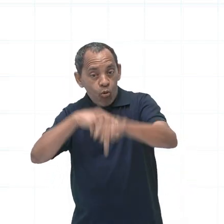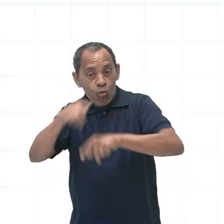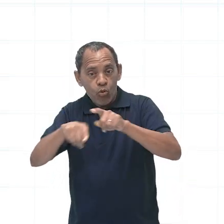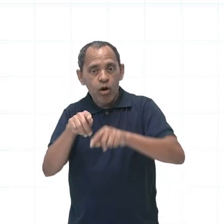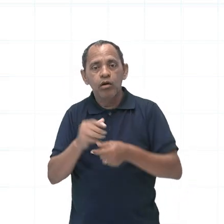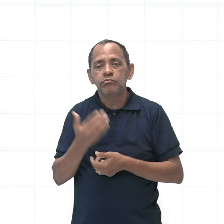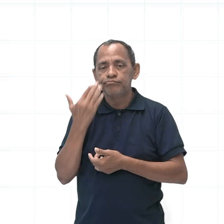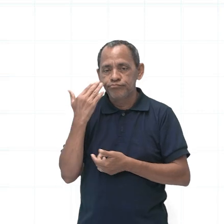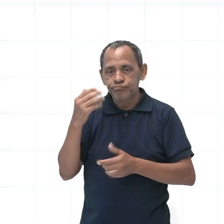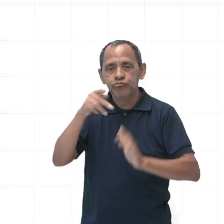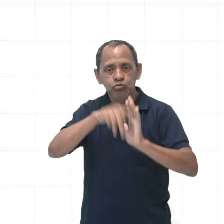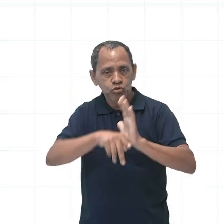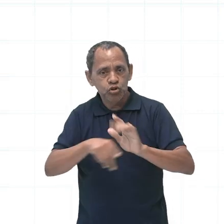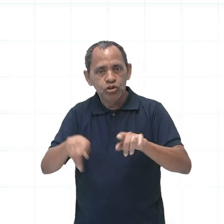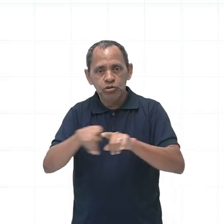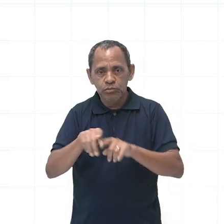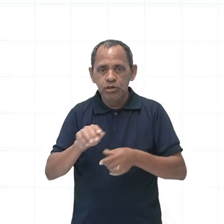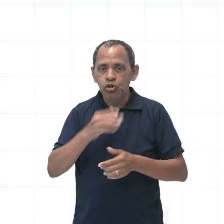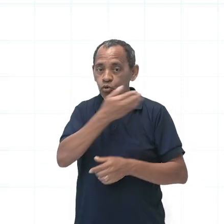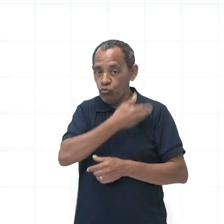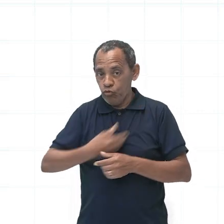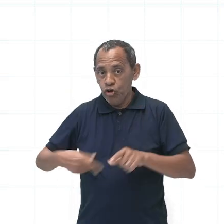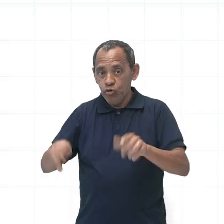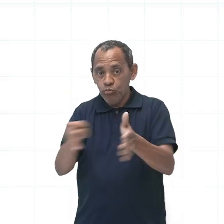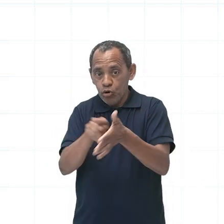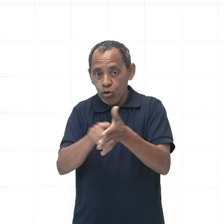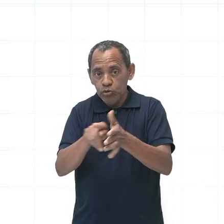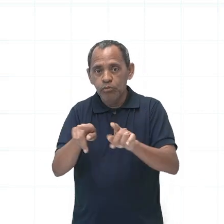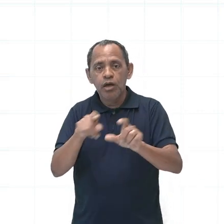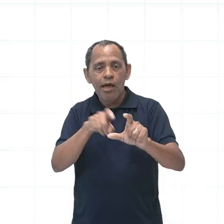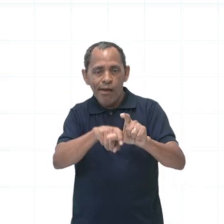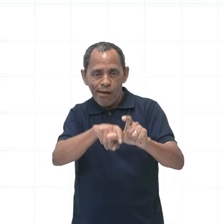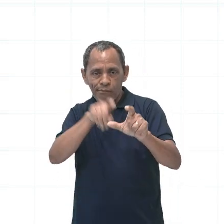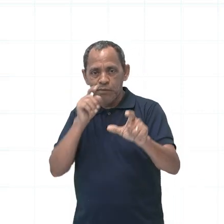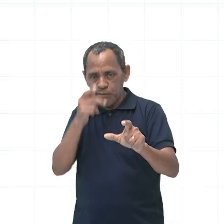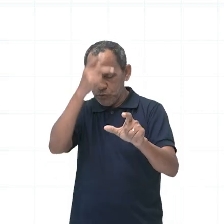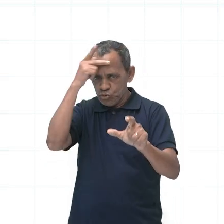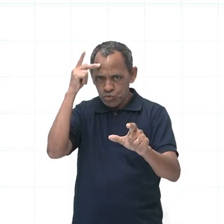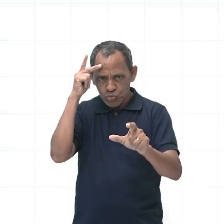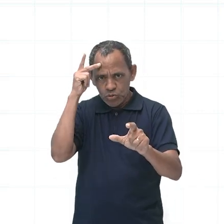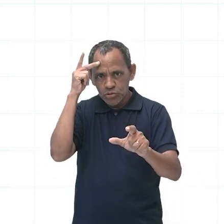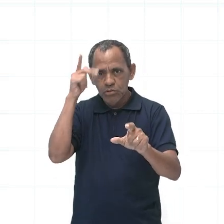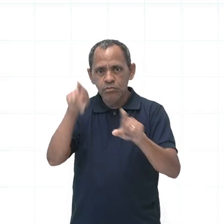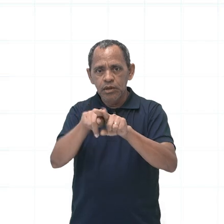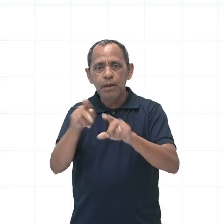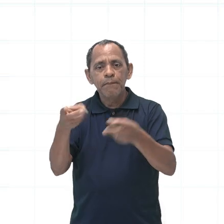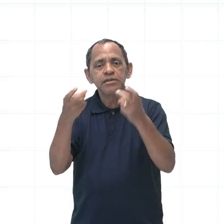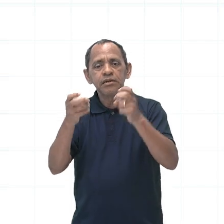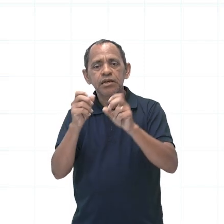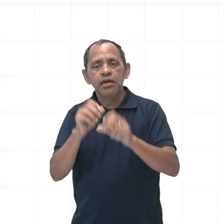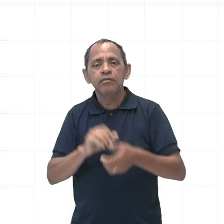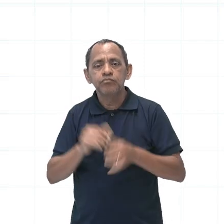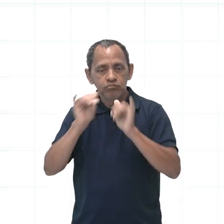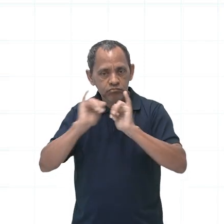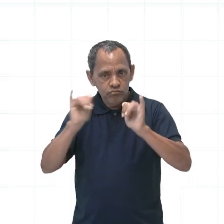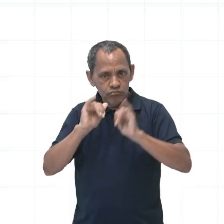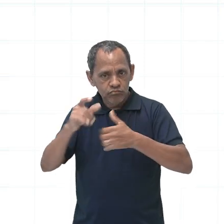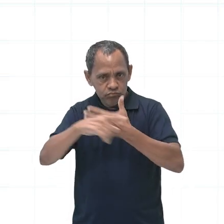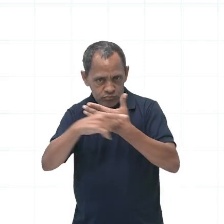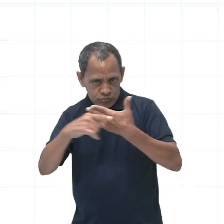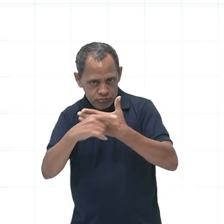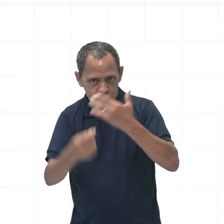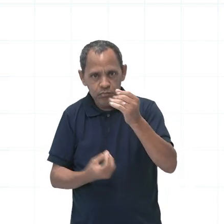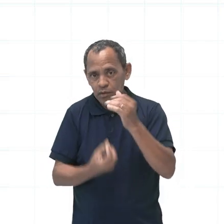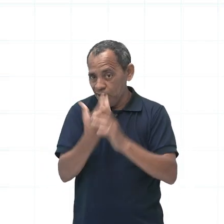programa governamental que buscou tirar as pessoas do endividamento, e percebe que na propaganda o autor, a pessoa que